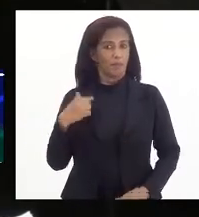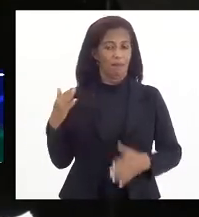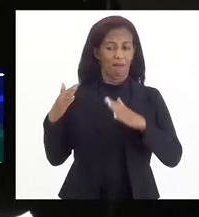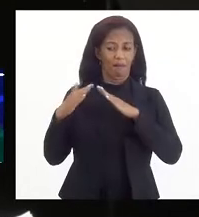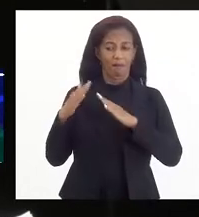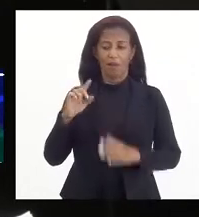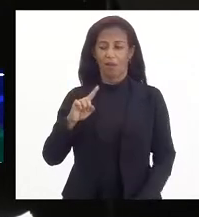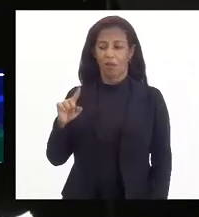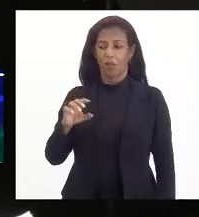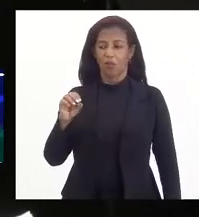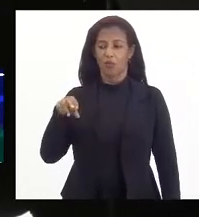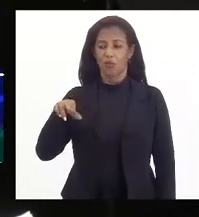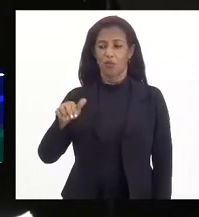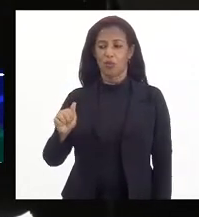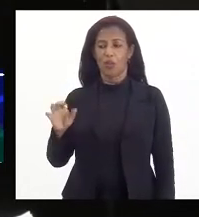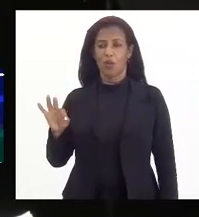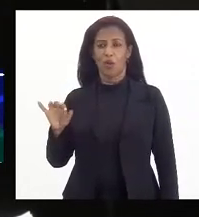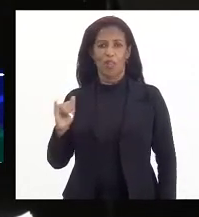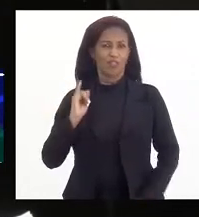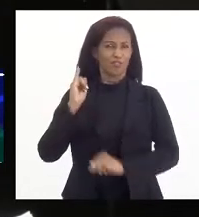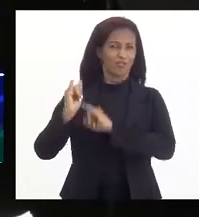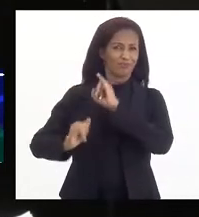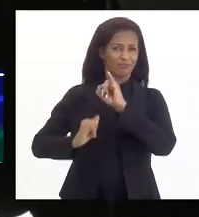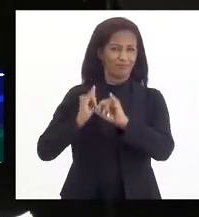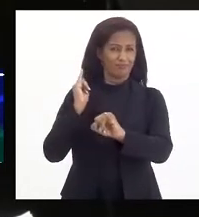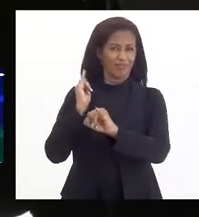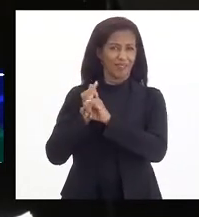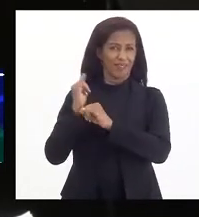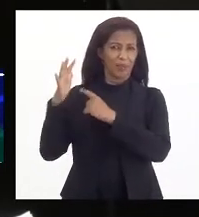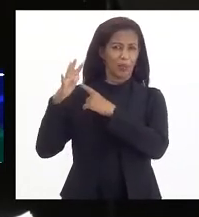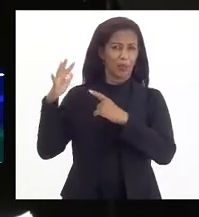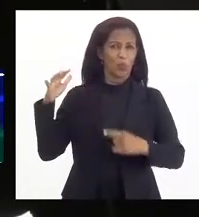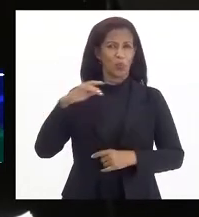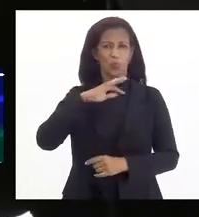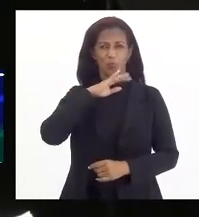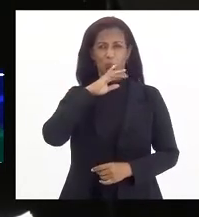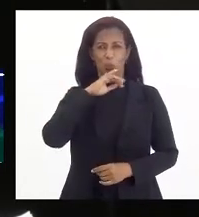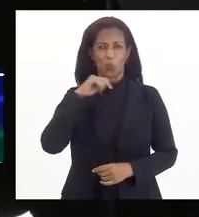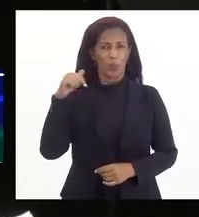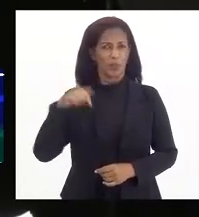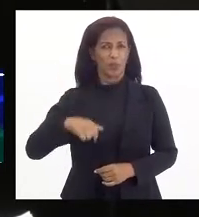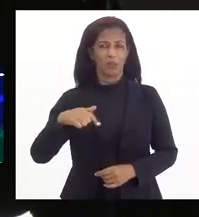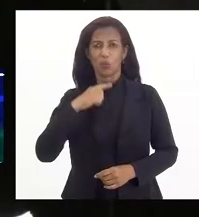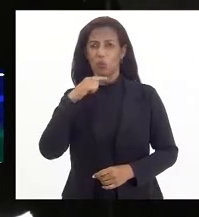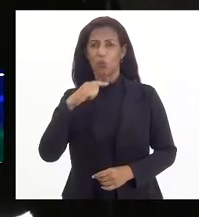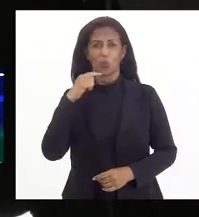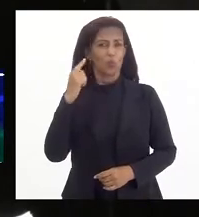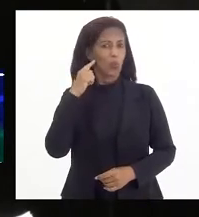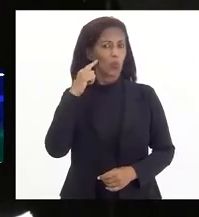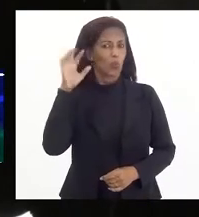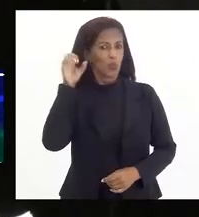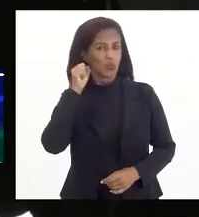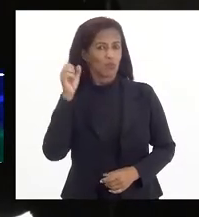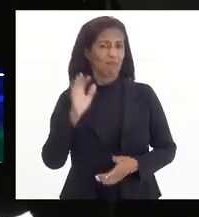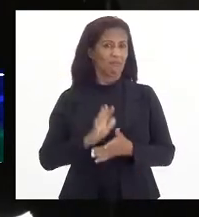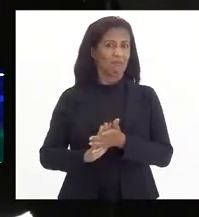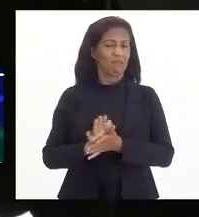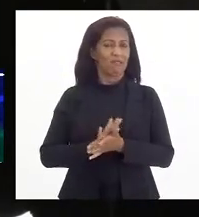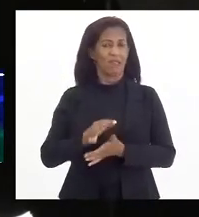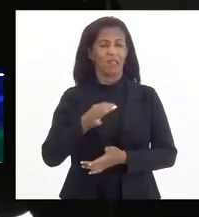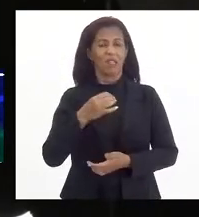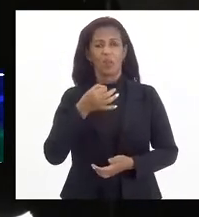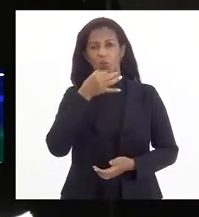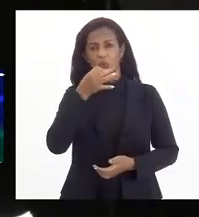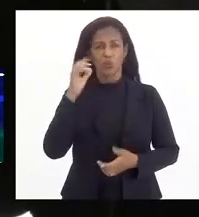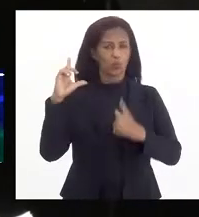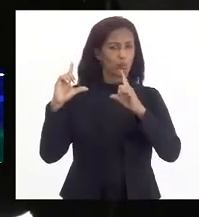oeste existe o problema da internet e com sistema aqui da casa não nós não consegue ouvir o som é muito